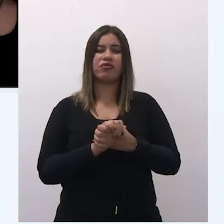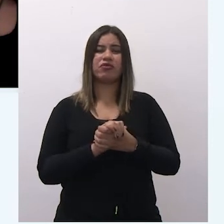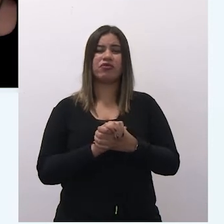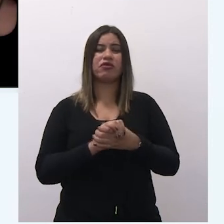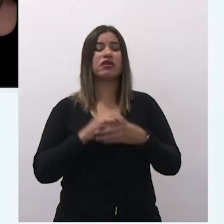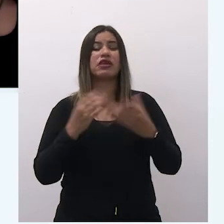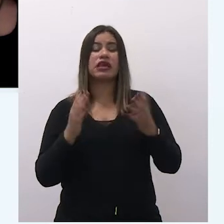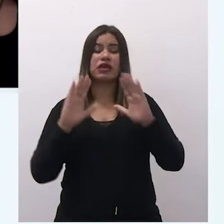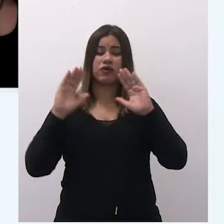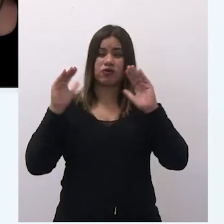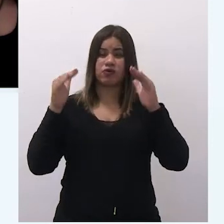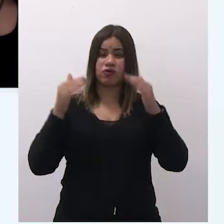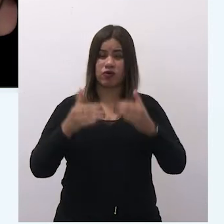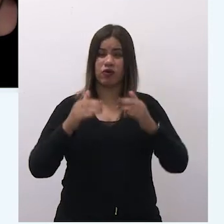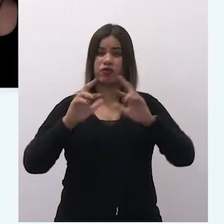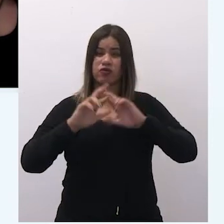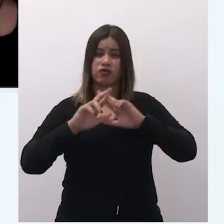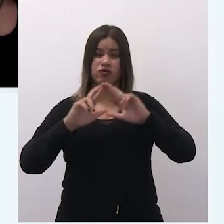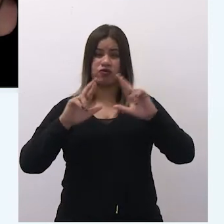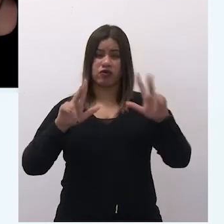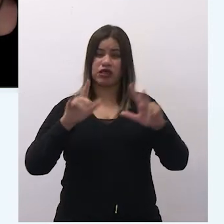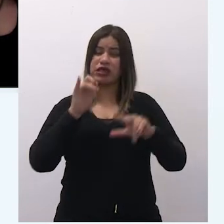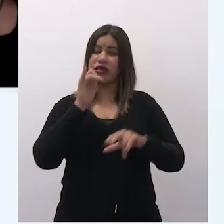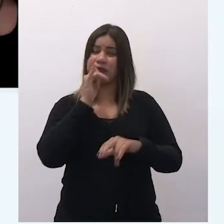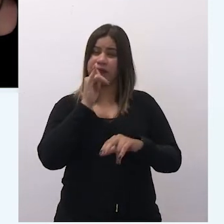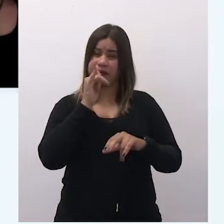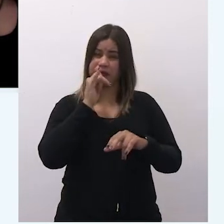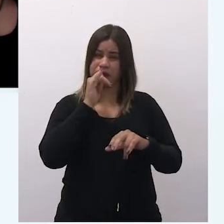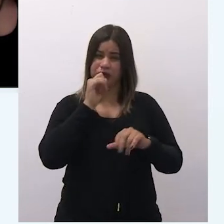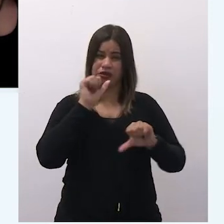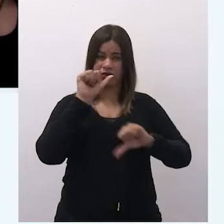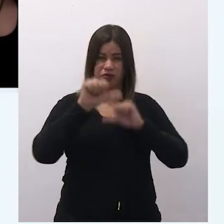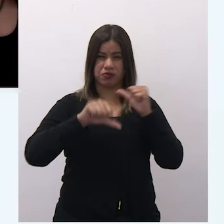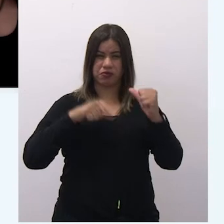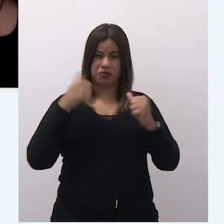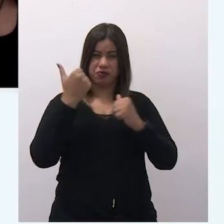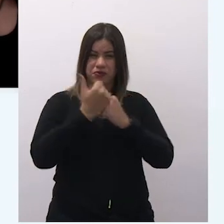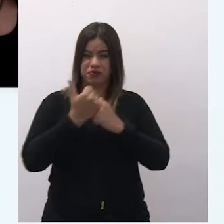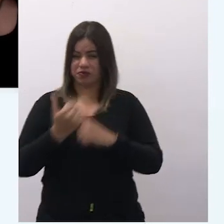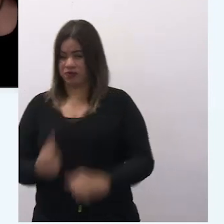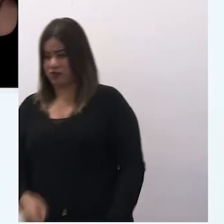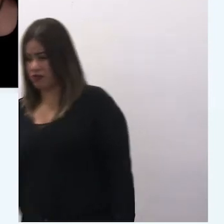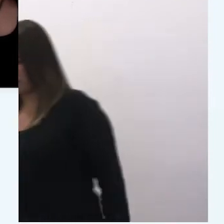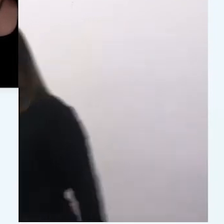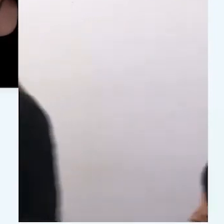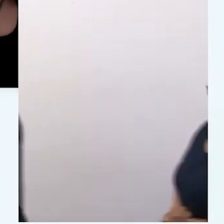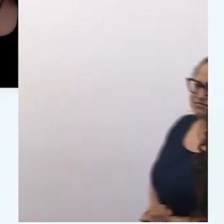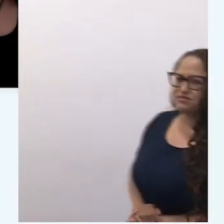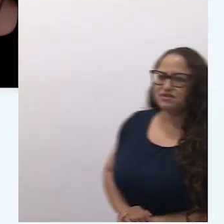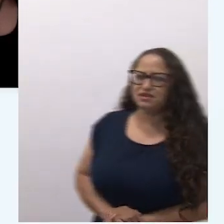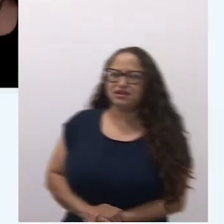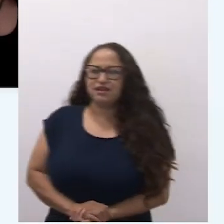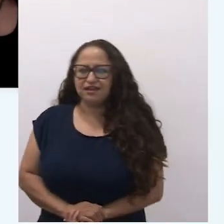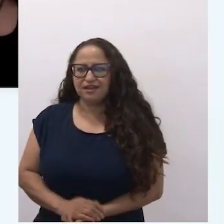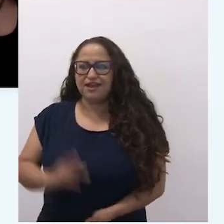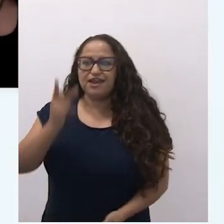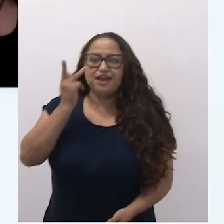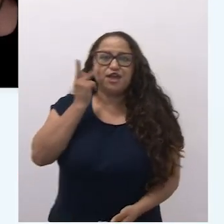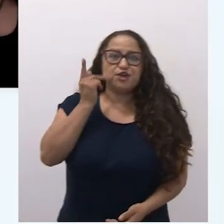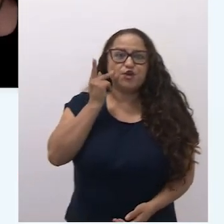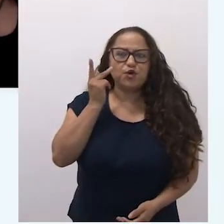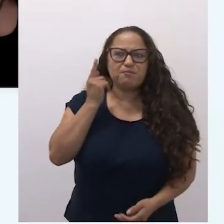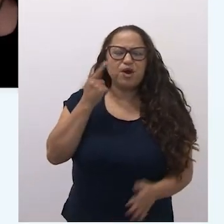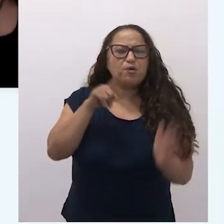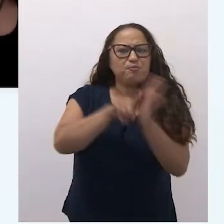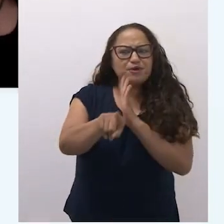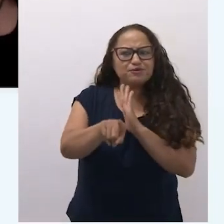voltado para uma outra coisa, um exemplo. É muito comum você perguntar a um jovem ou um adolescente, por que